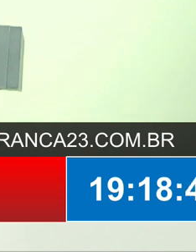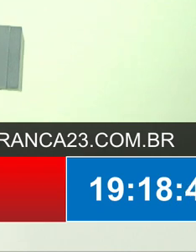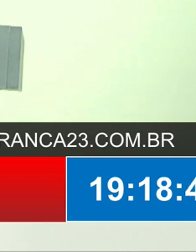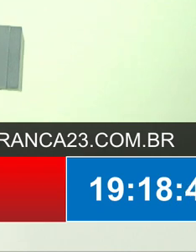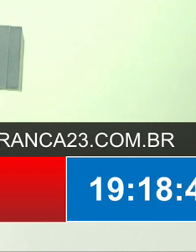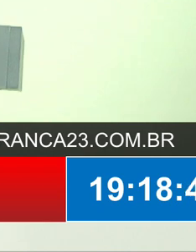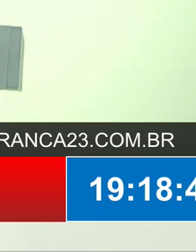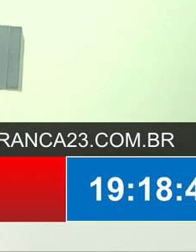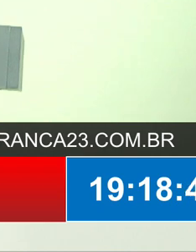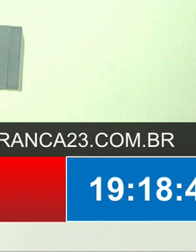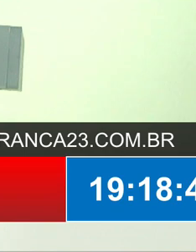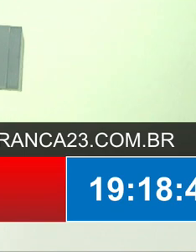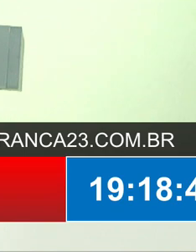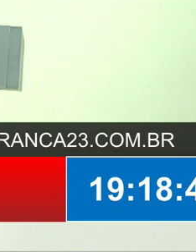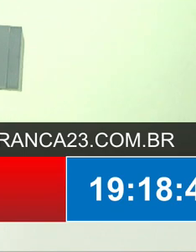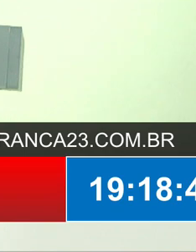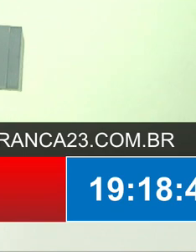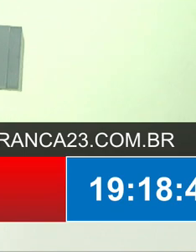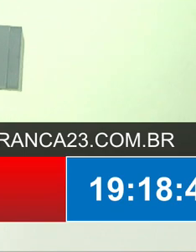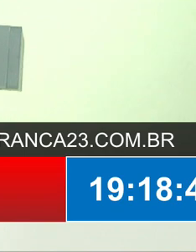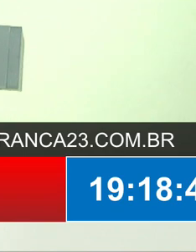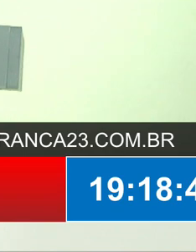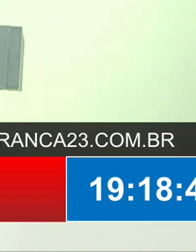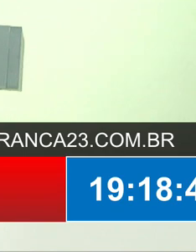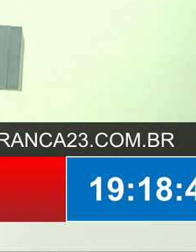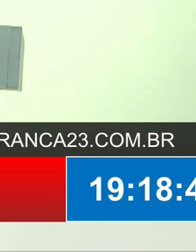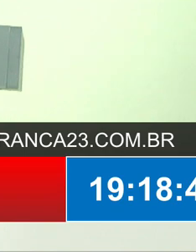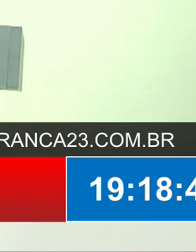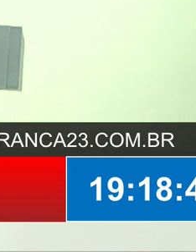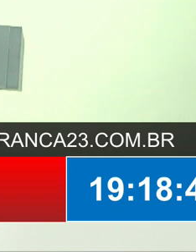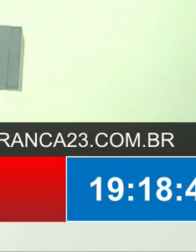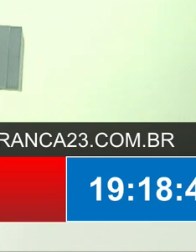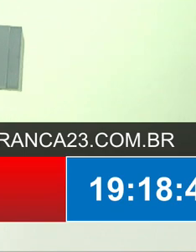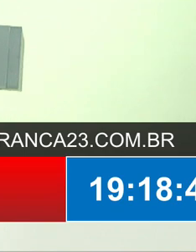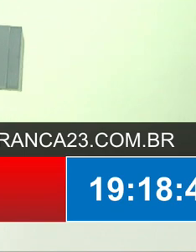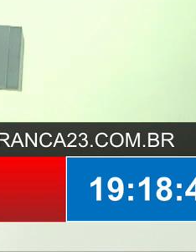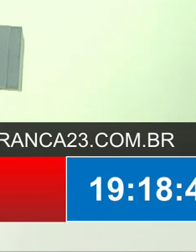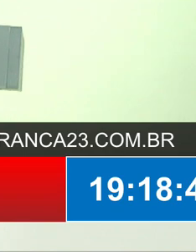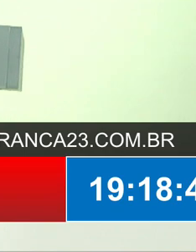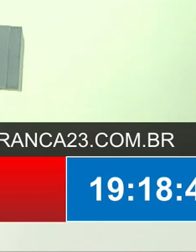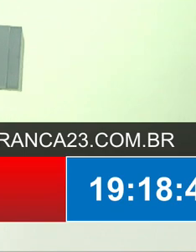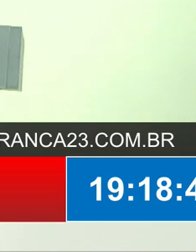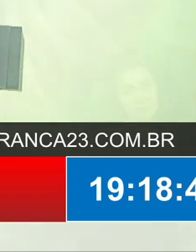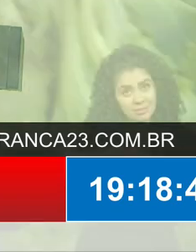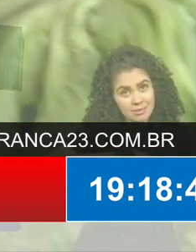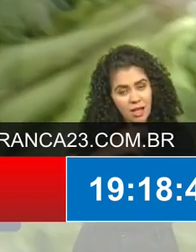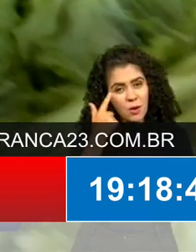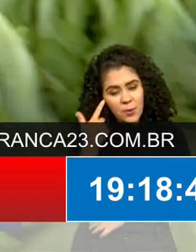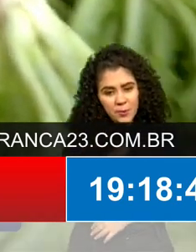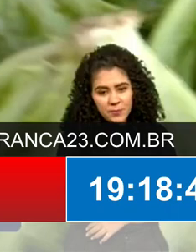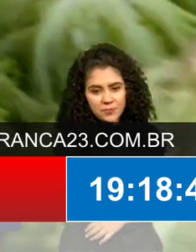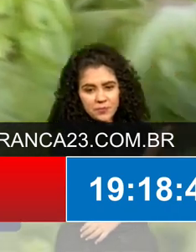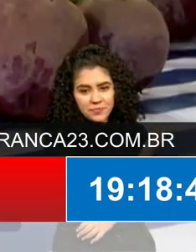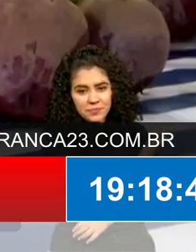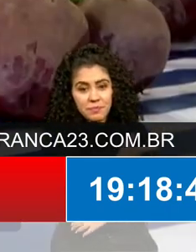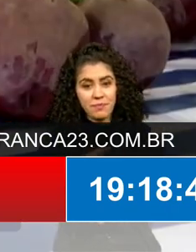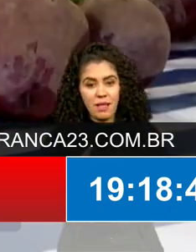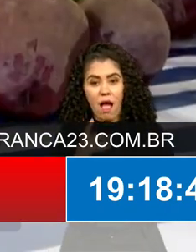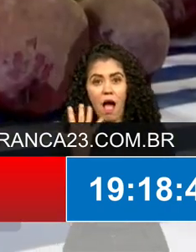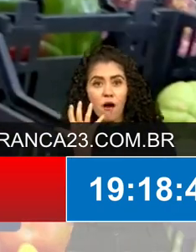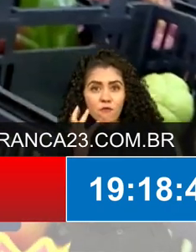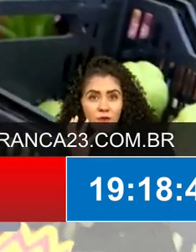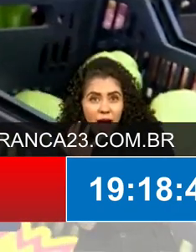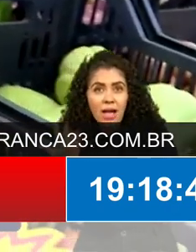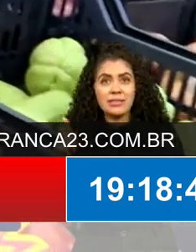nas áreas privadas, estão sendo utilizadas para transformar em hortas urbanas. Alface,